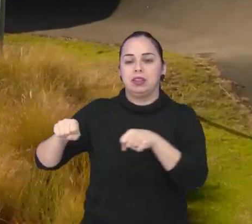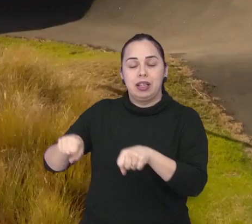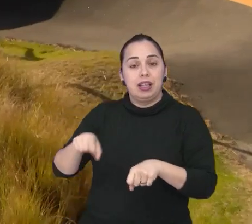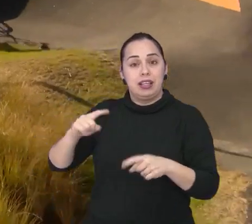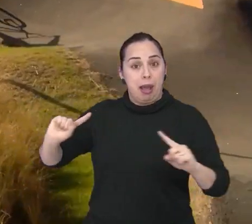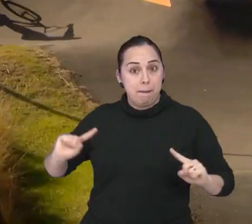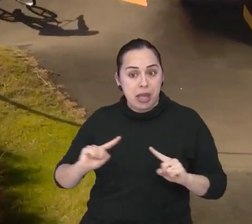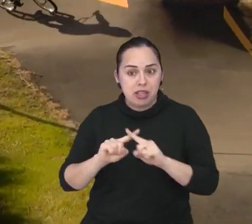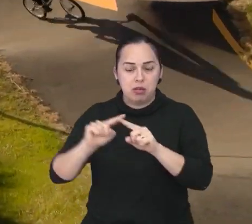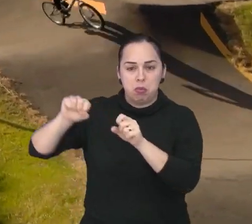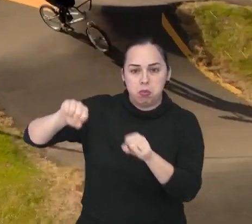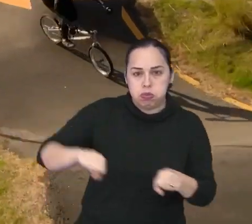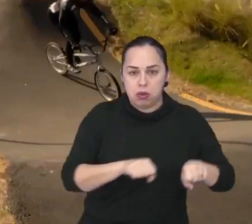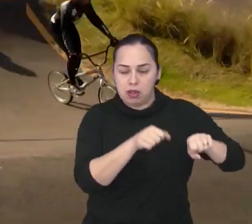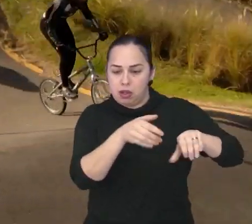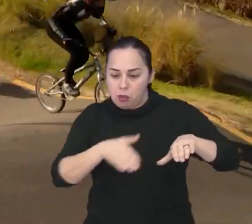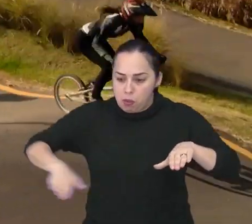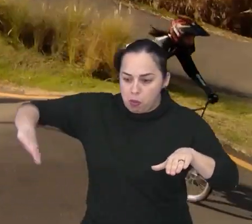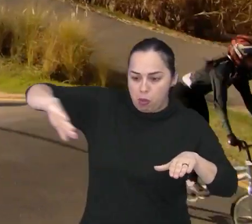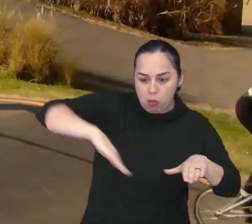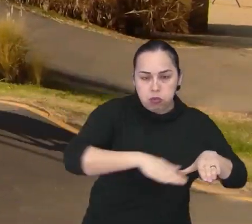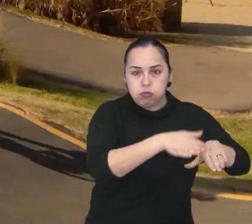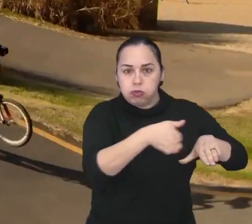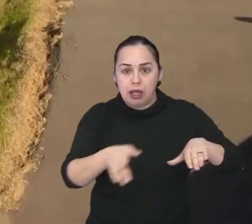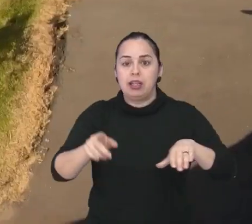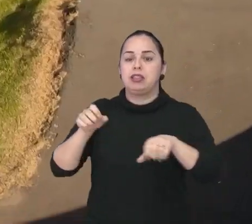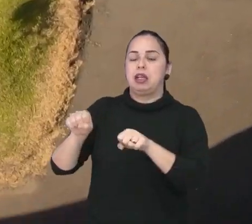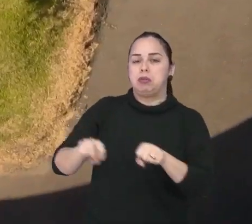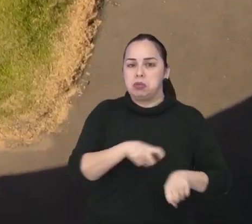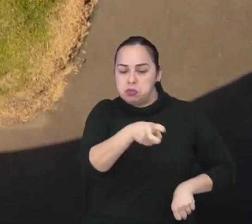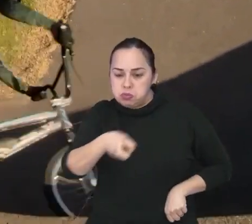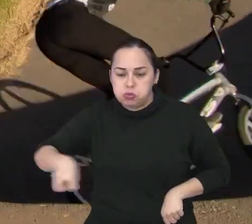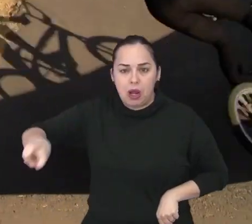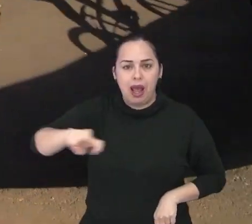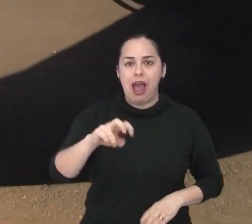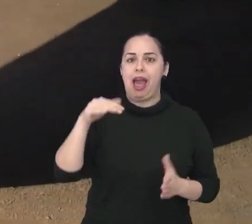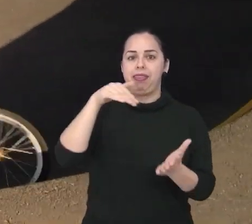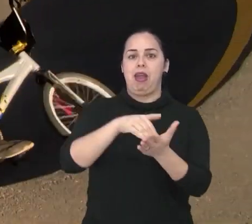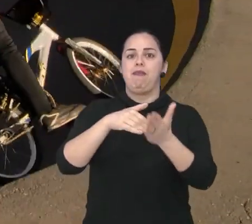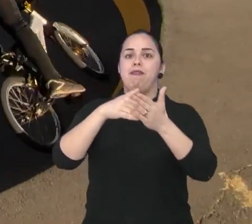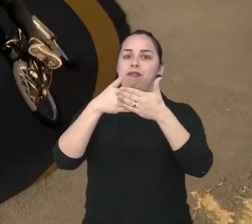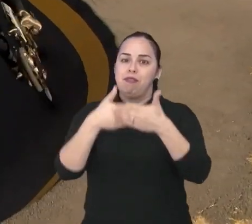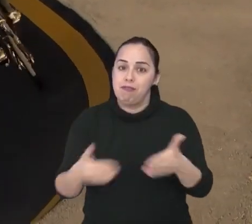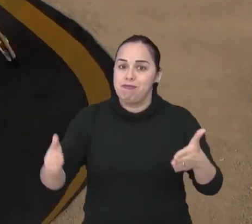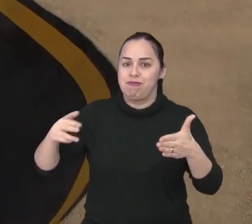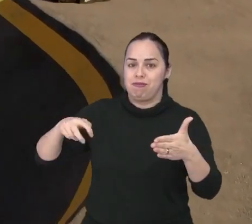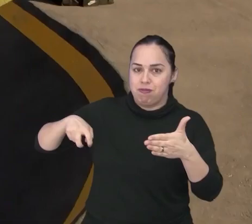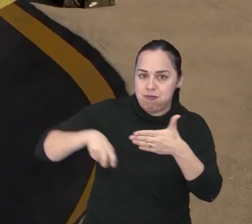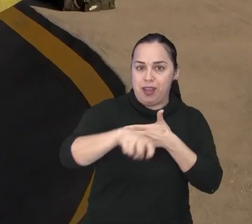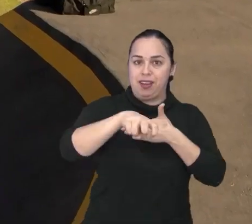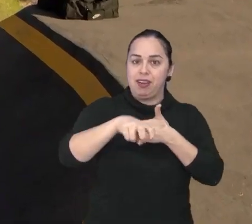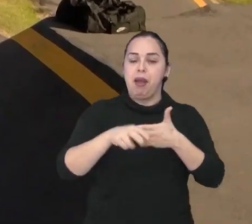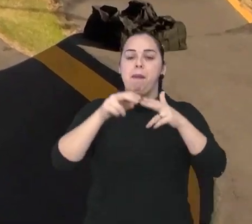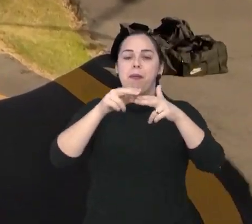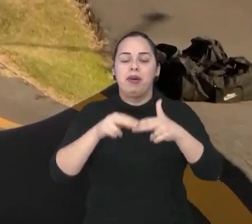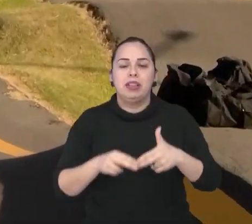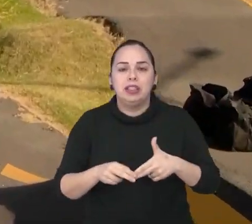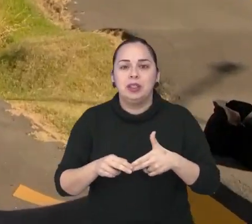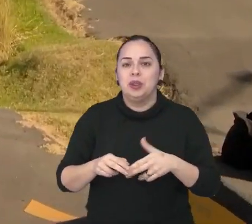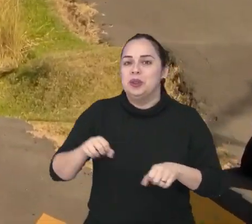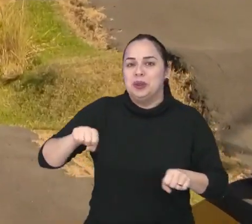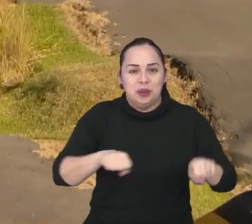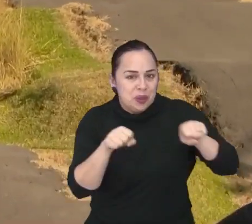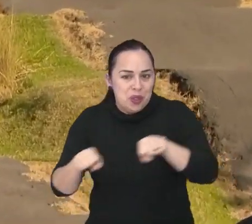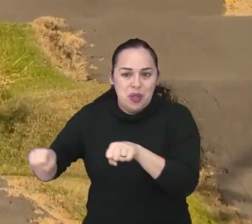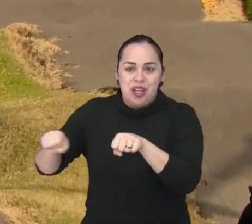Nas competições, os atletas correm um circuito e passam por obstáculos até a linha de chegada. Foi exatamente